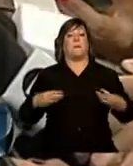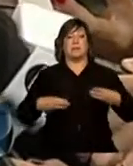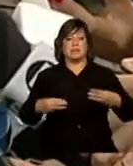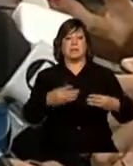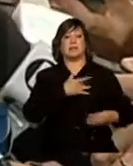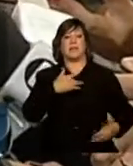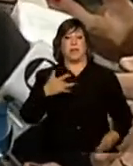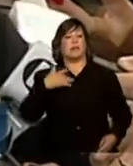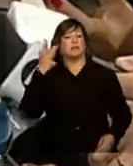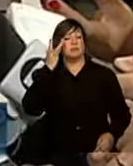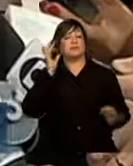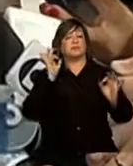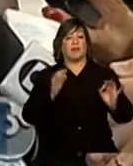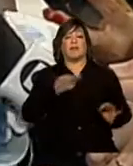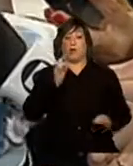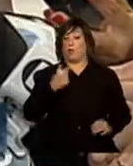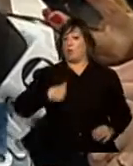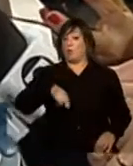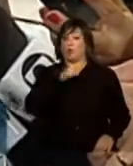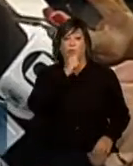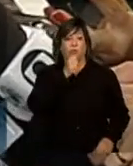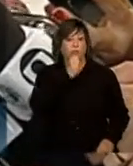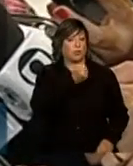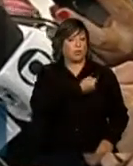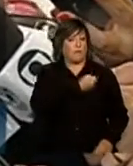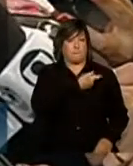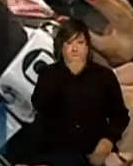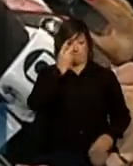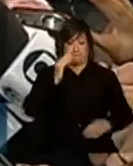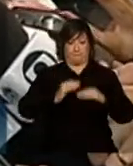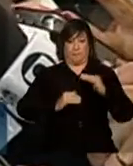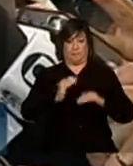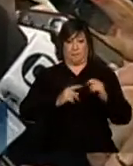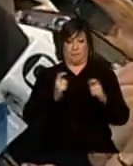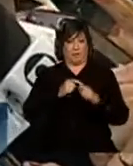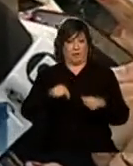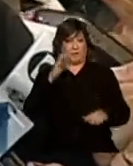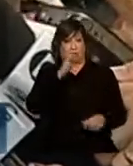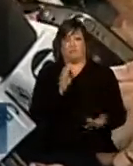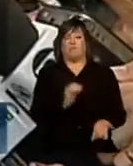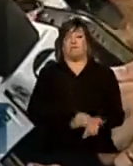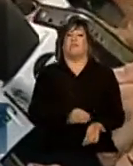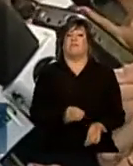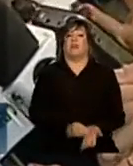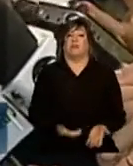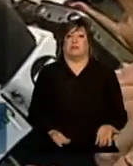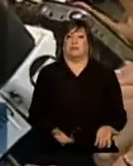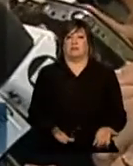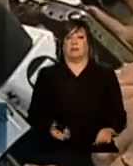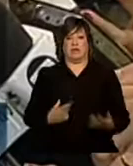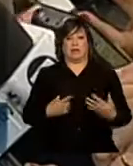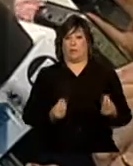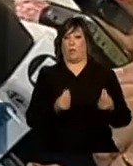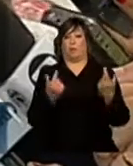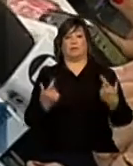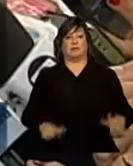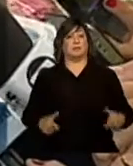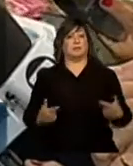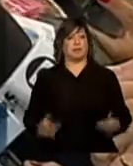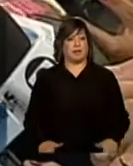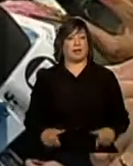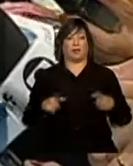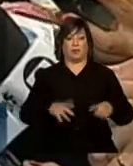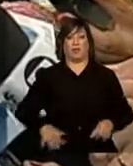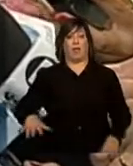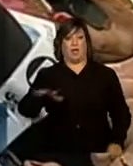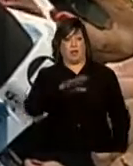Saúde de que nós não temos número suficiente de profissionais médicos no Brasil para atender nas áreas que a população mais